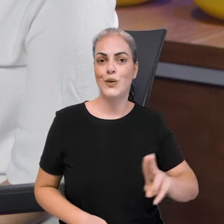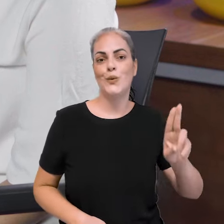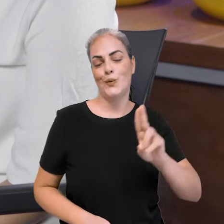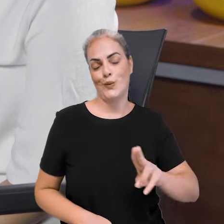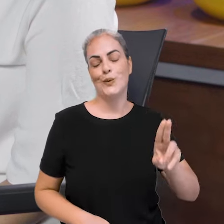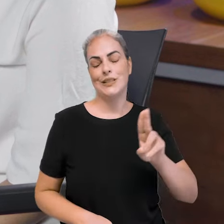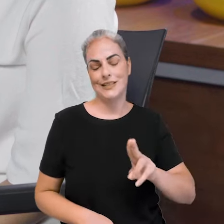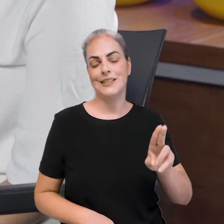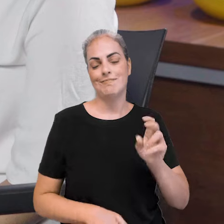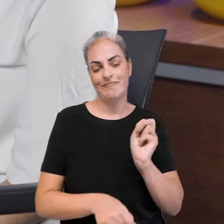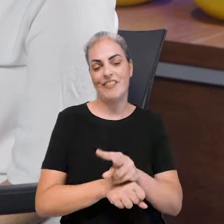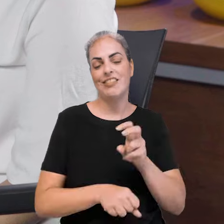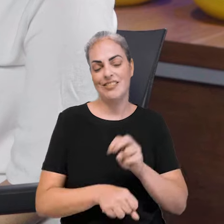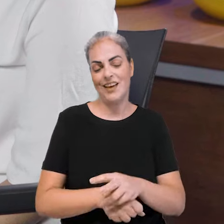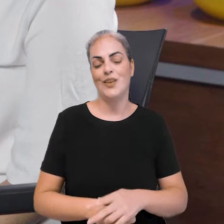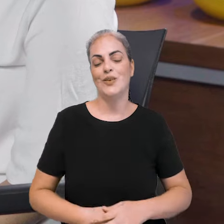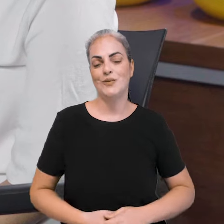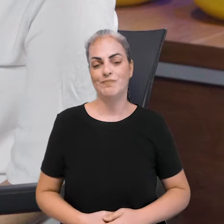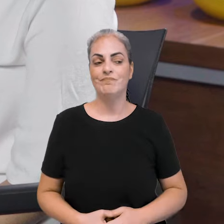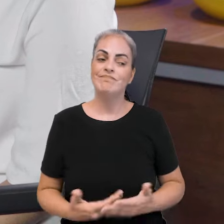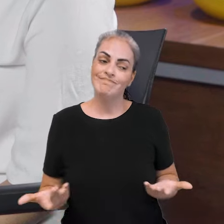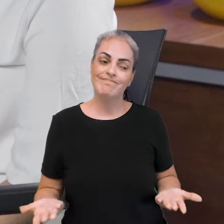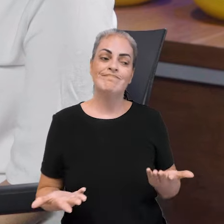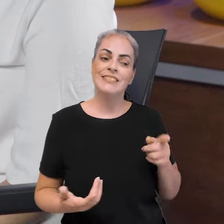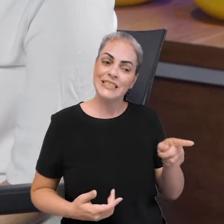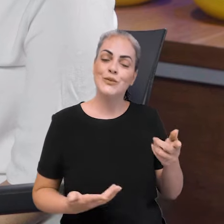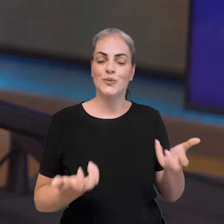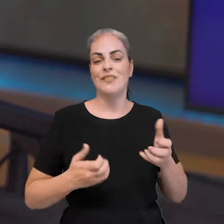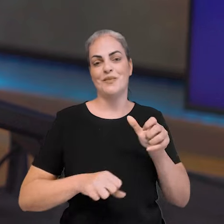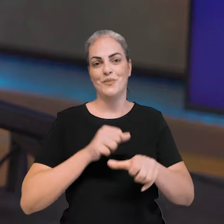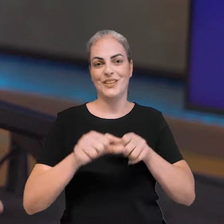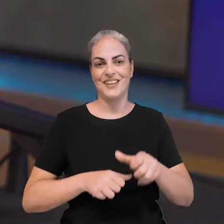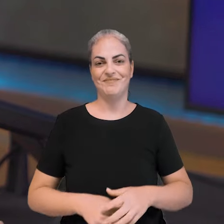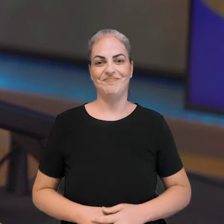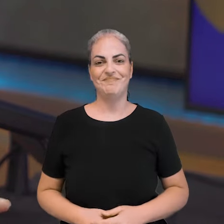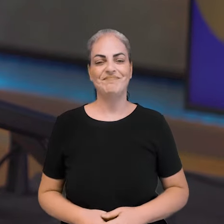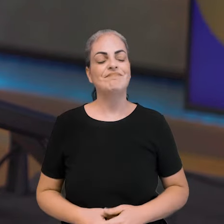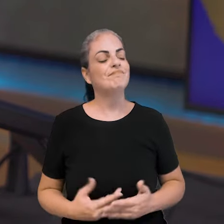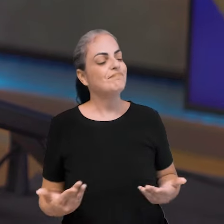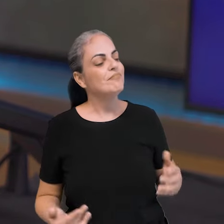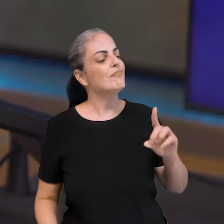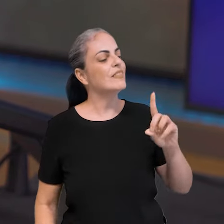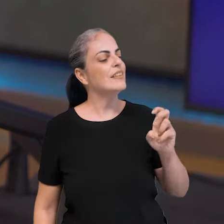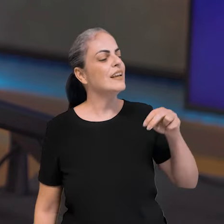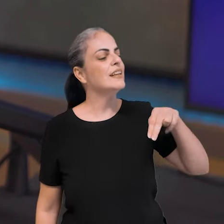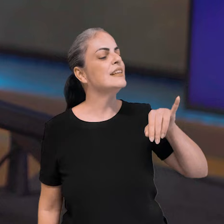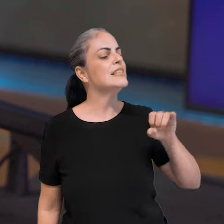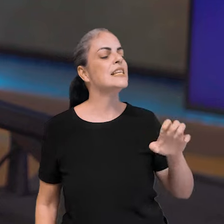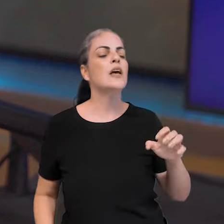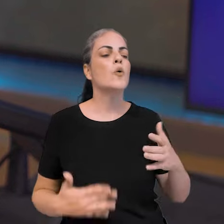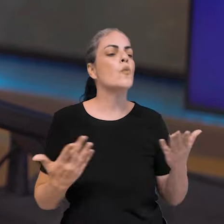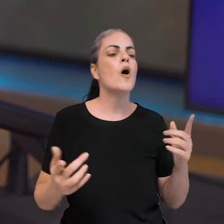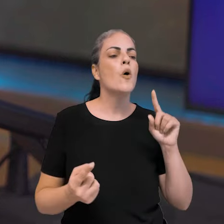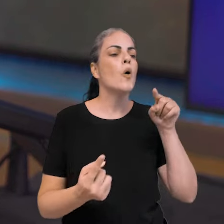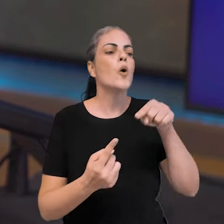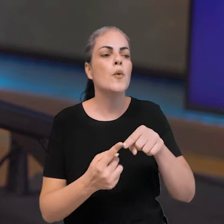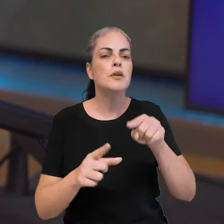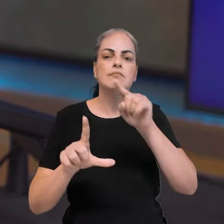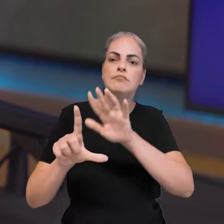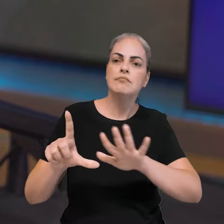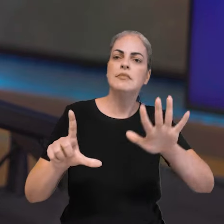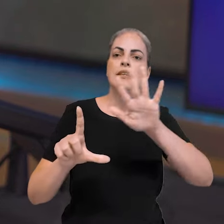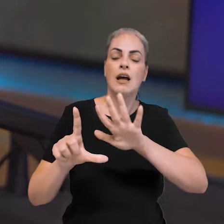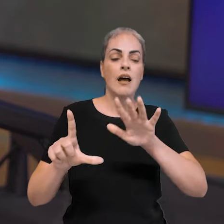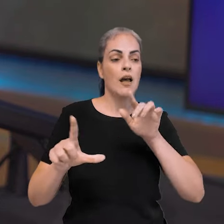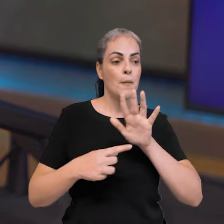chamada agricultura do veneno. E é isso que a gente tenta combater. E Denise, quais são os objetivos do painel de vigilância em saúde